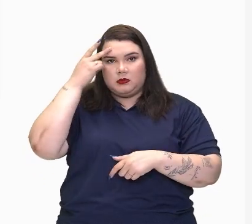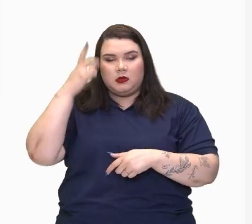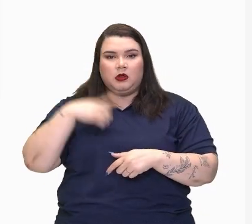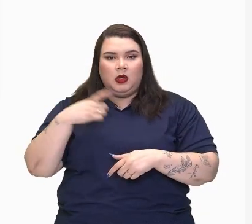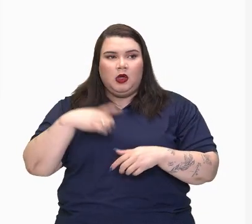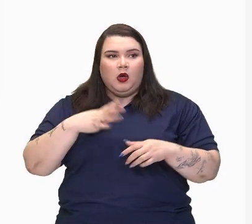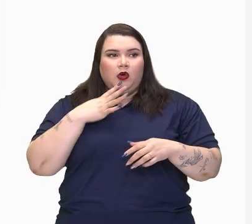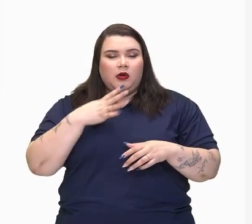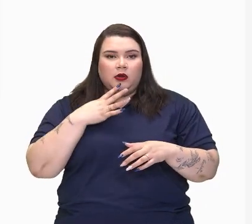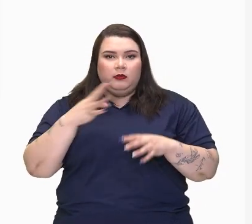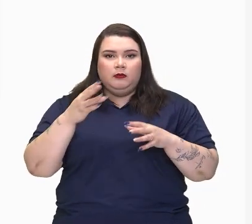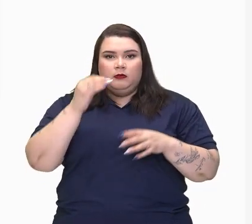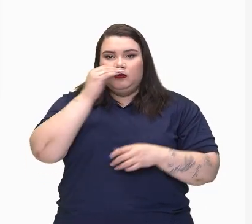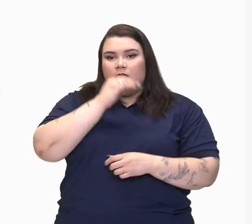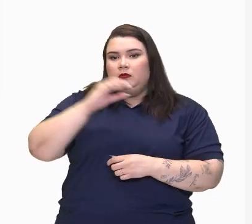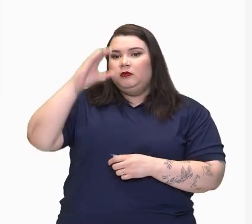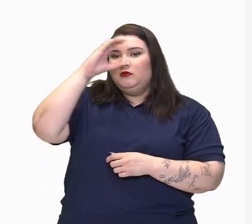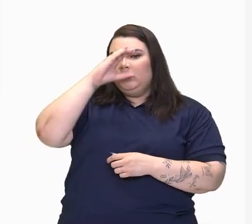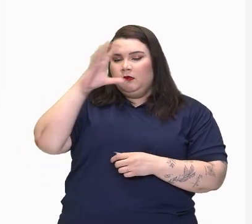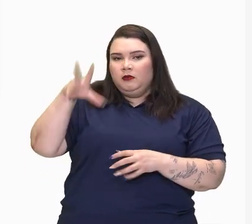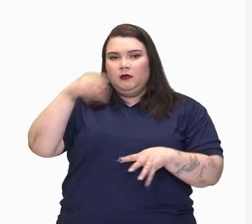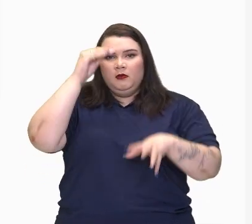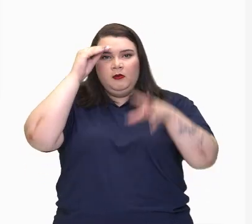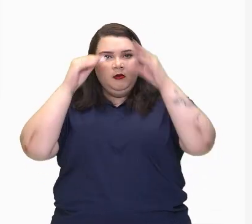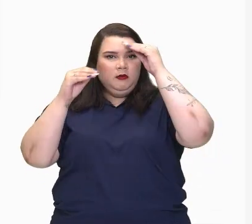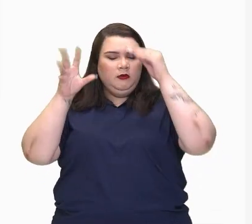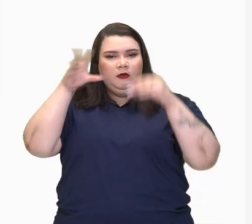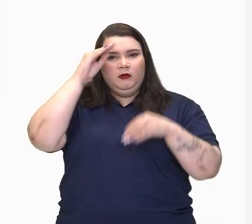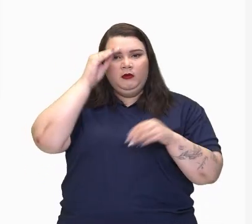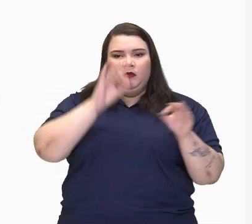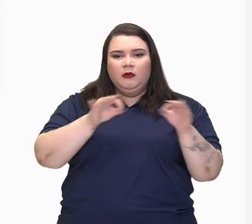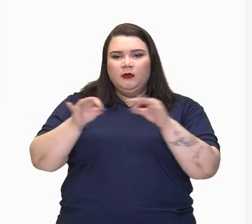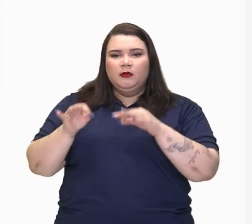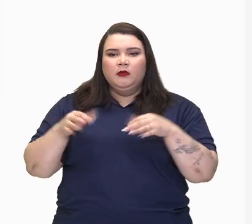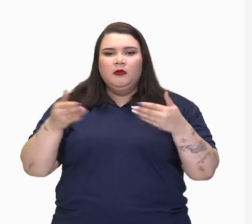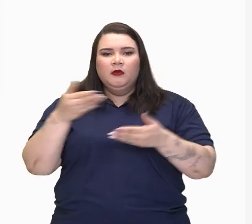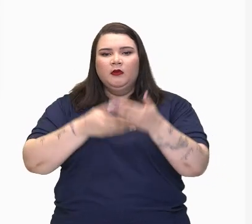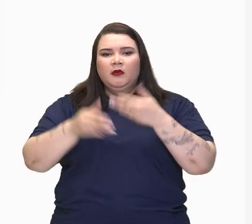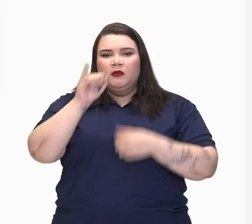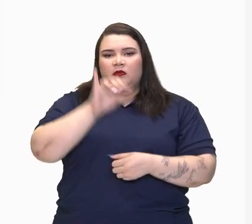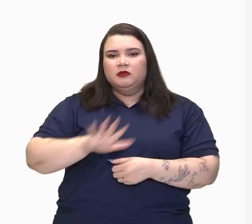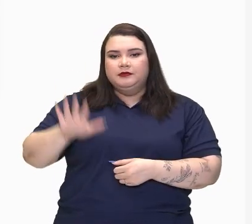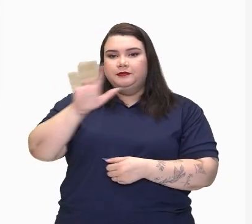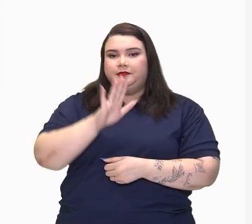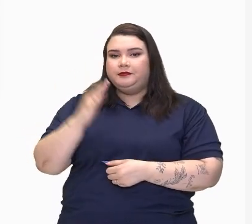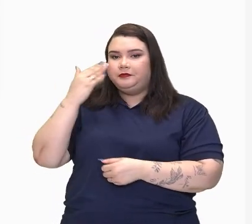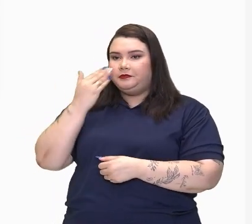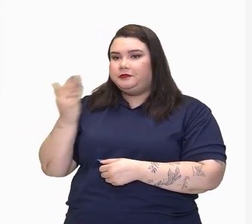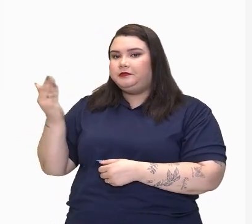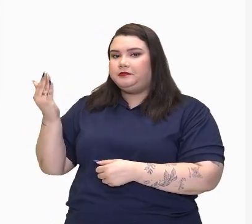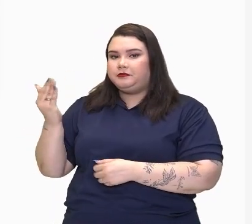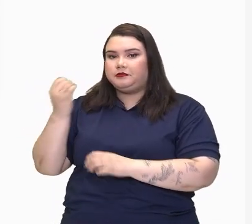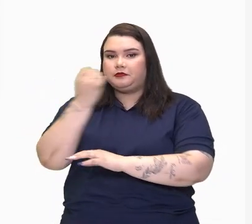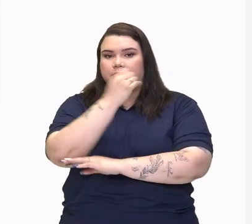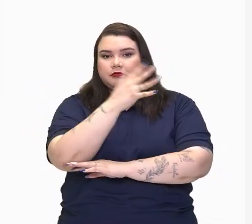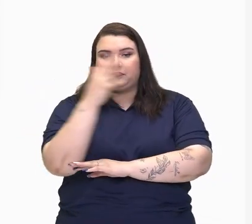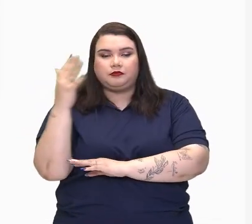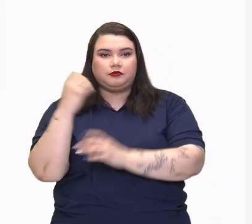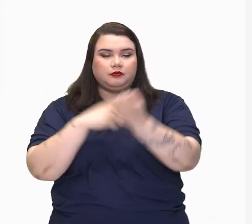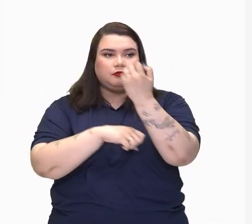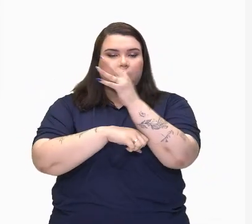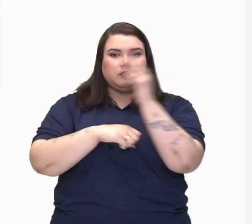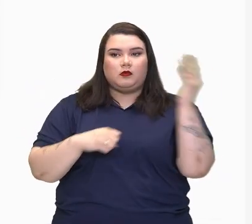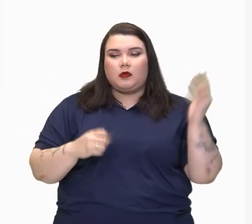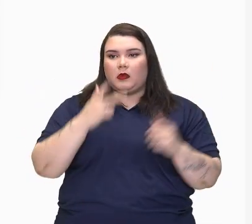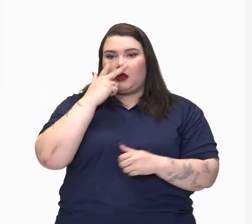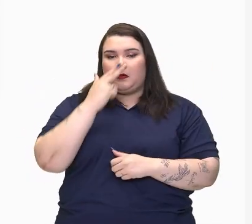vida. Aqui a gente tem, partindo desse pressuposto, uma imagem da floresta como se fosse